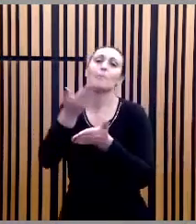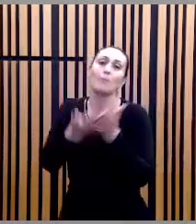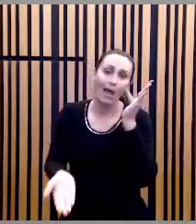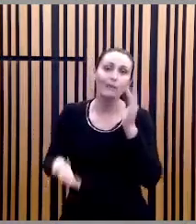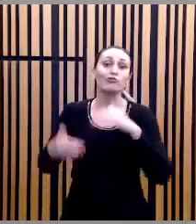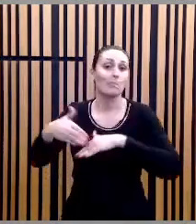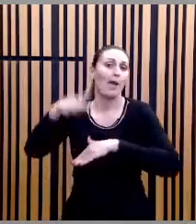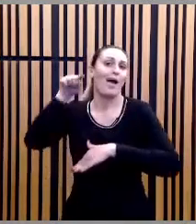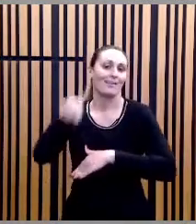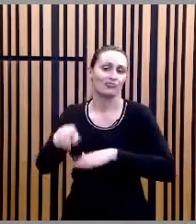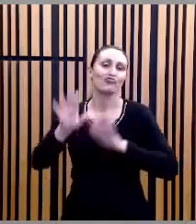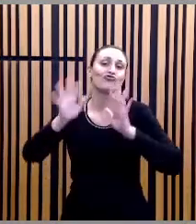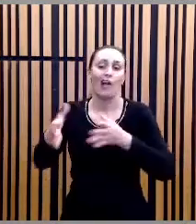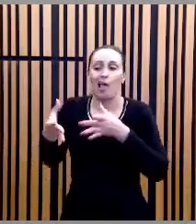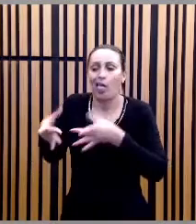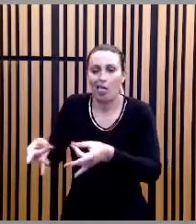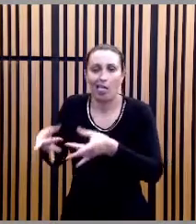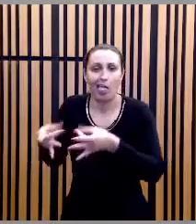molhando